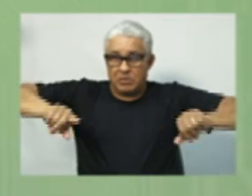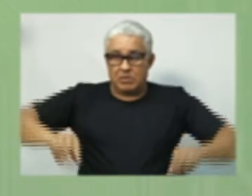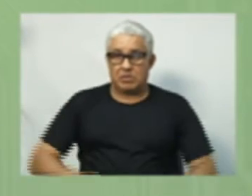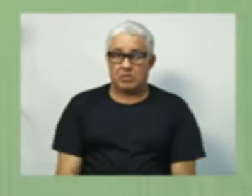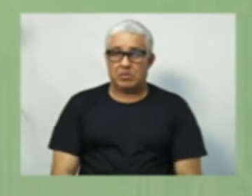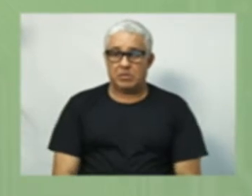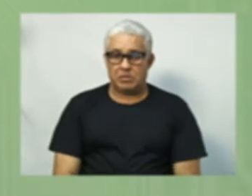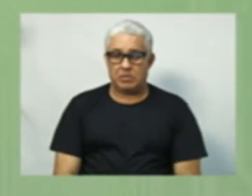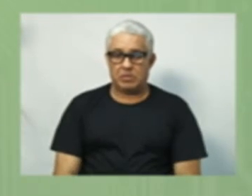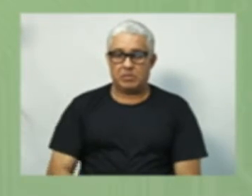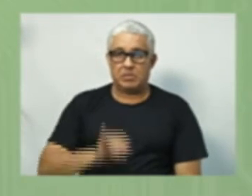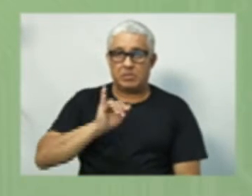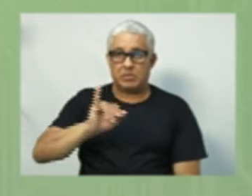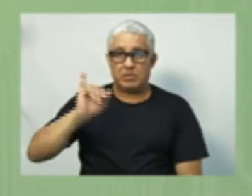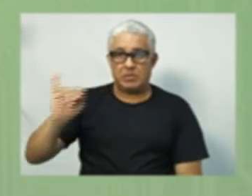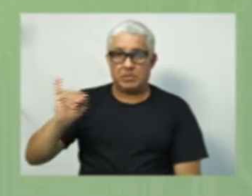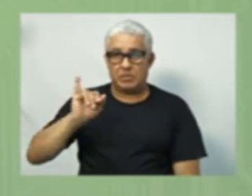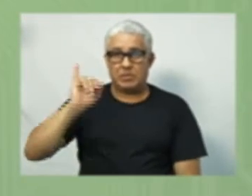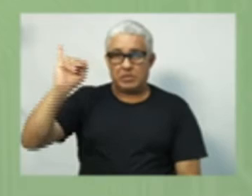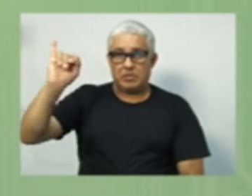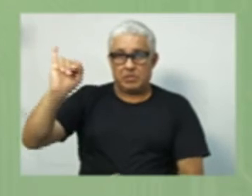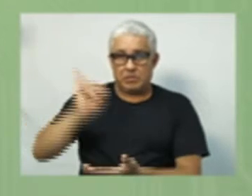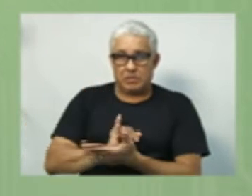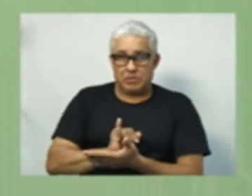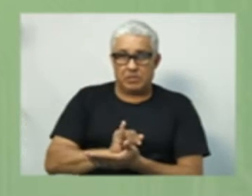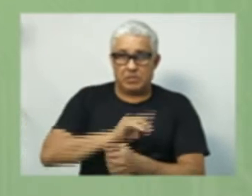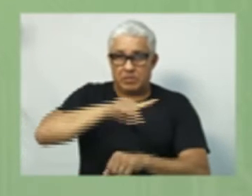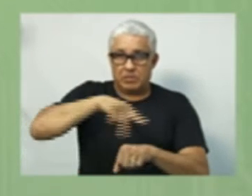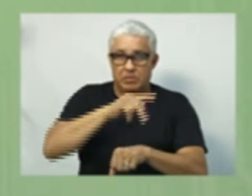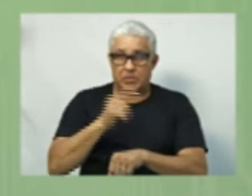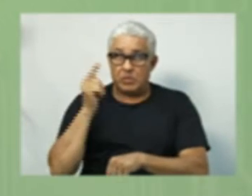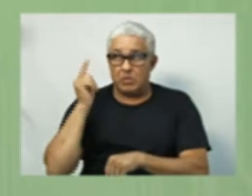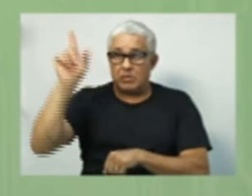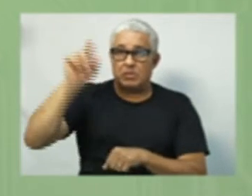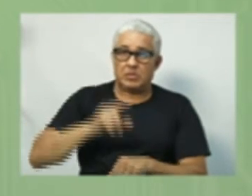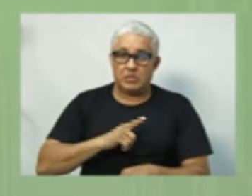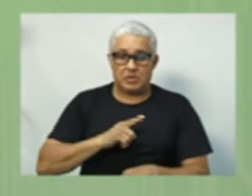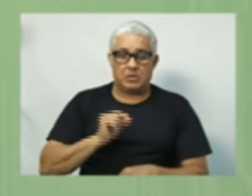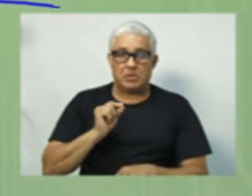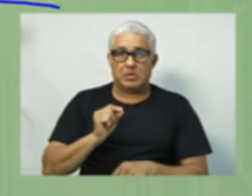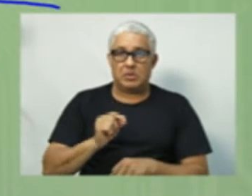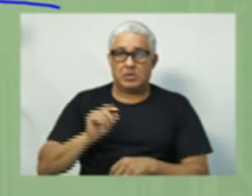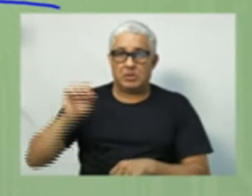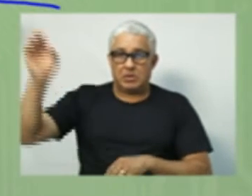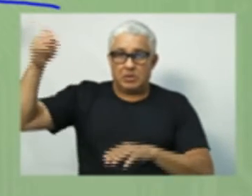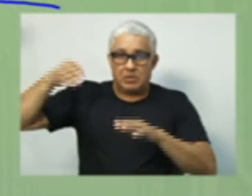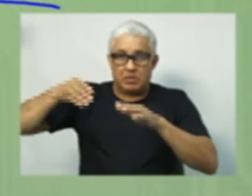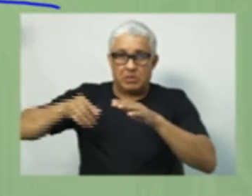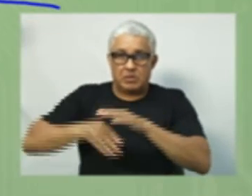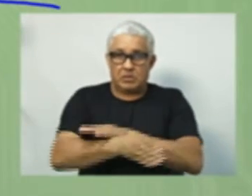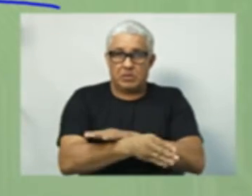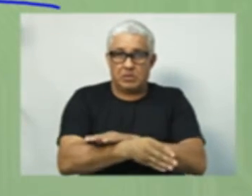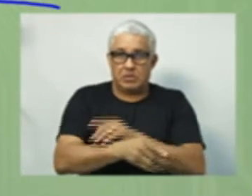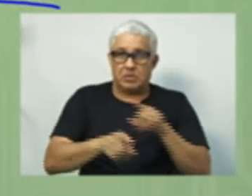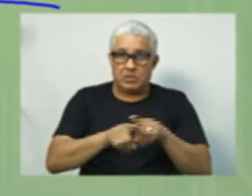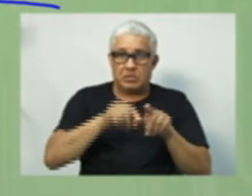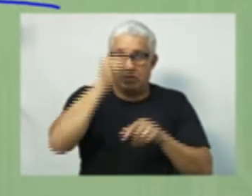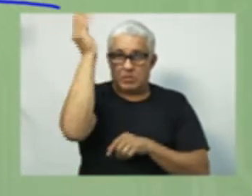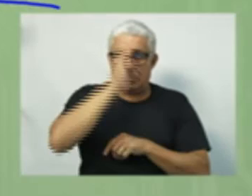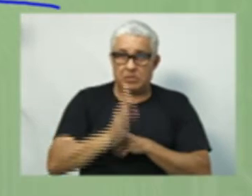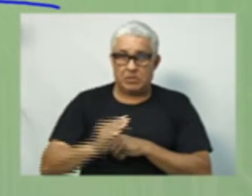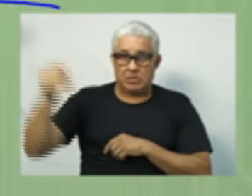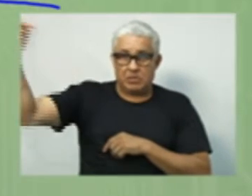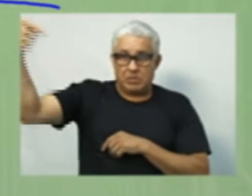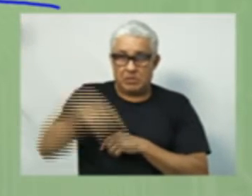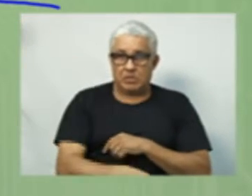Imposto sobre importação de produtos estrangeiros tem como a entrada deste no território nacional.